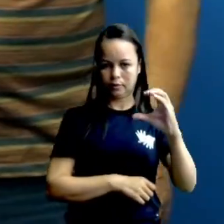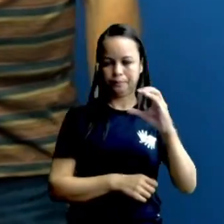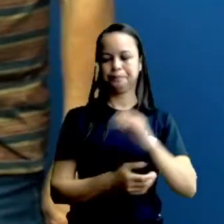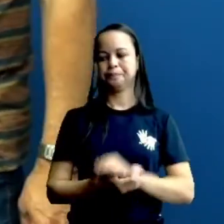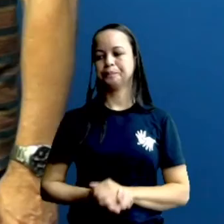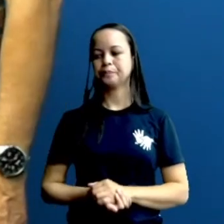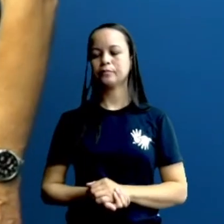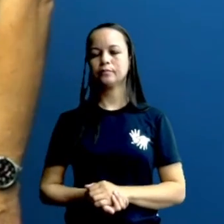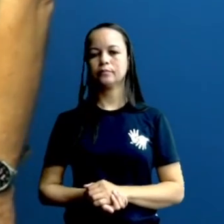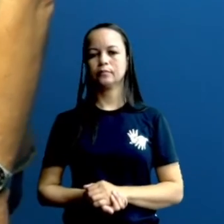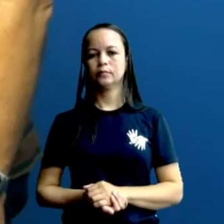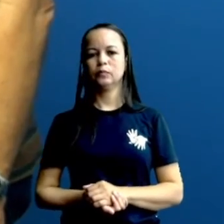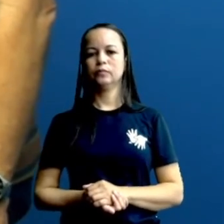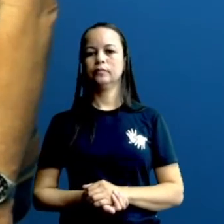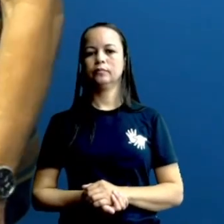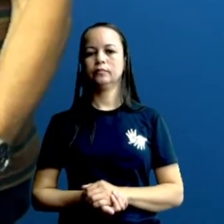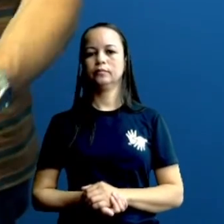ver?